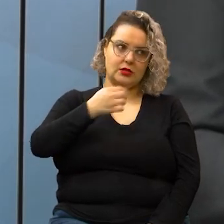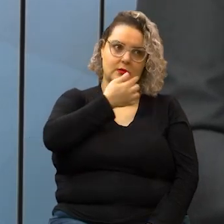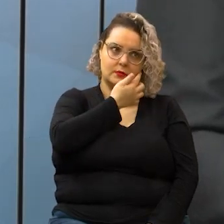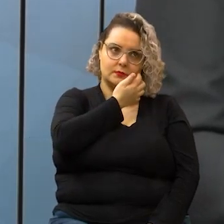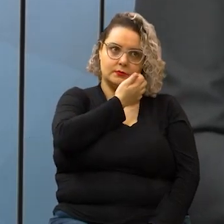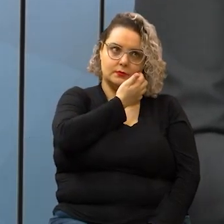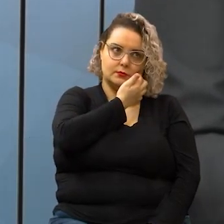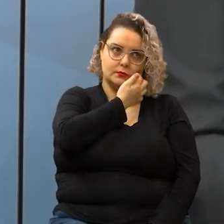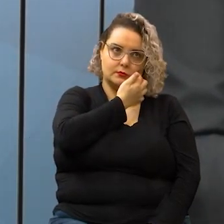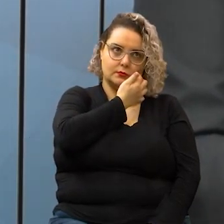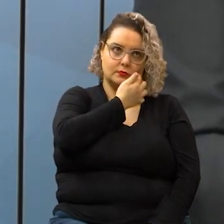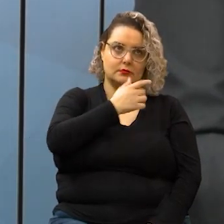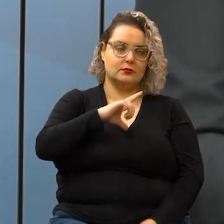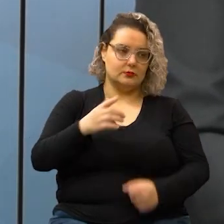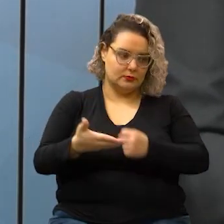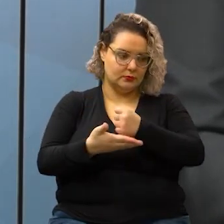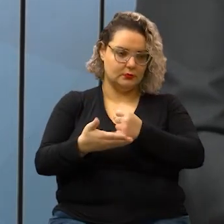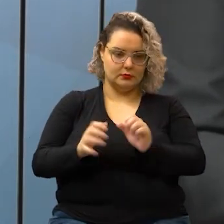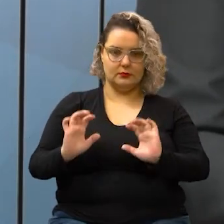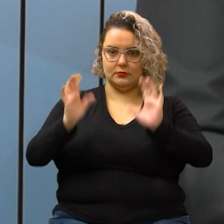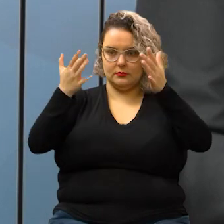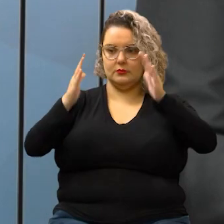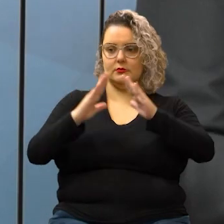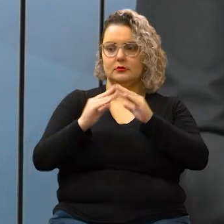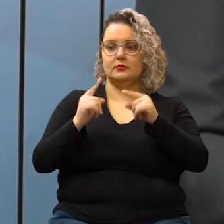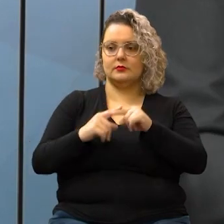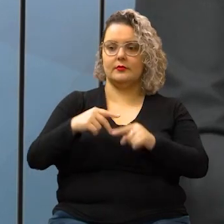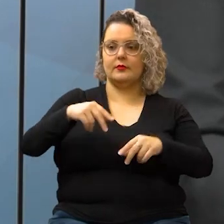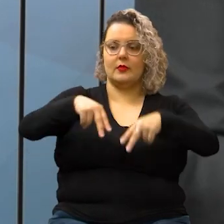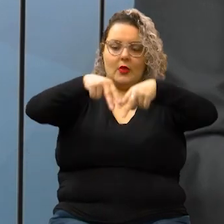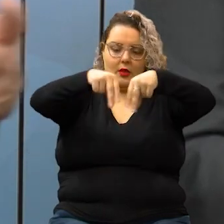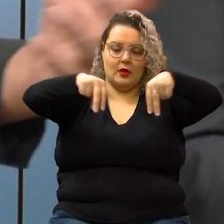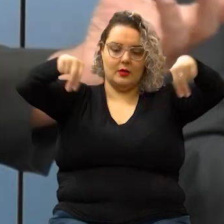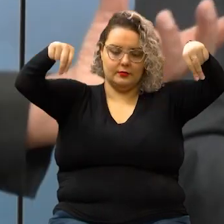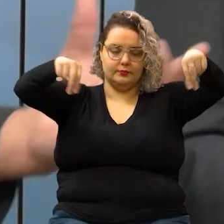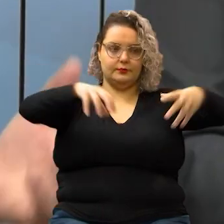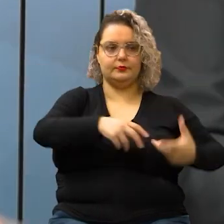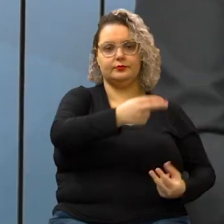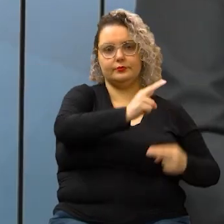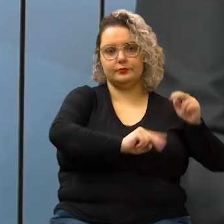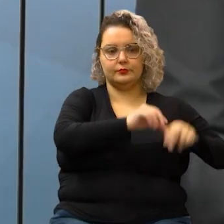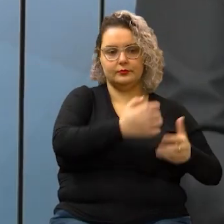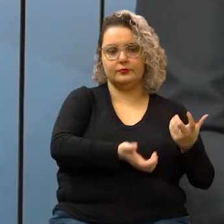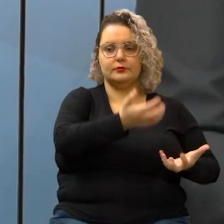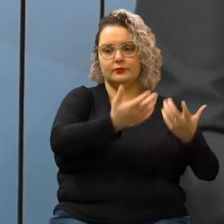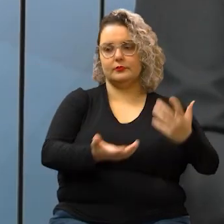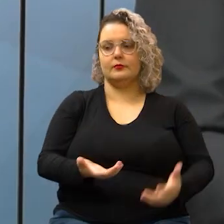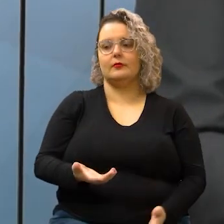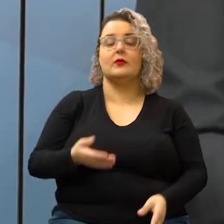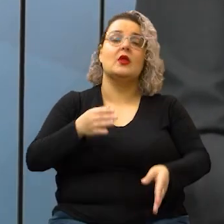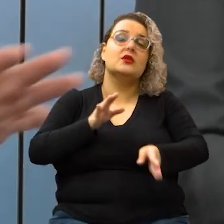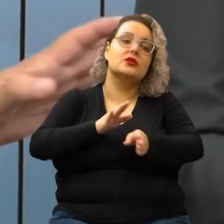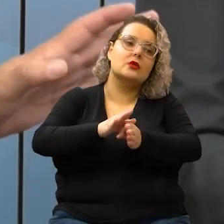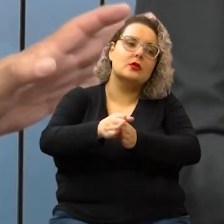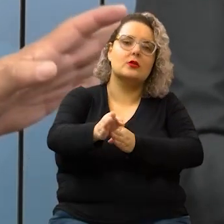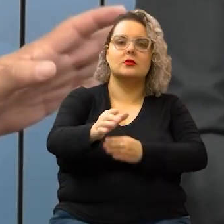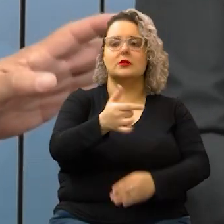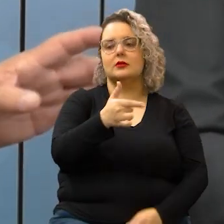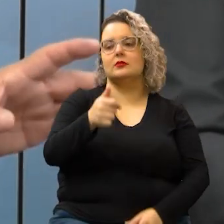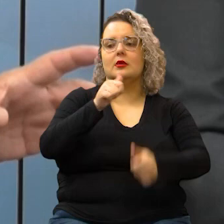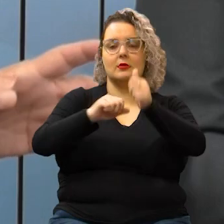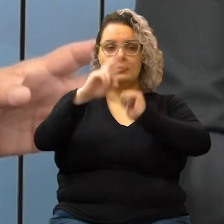por exemplo, nas festas de igreja, quermesses, a gente sempre recomenda que não haja bebida alcoólica. É